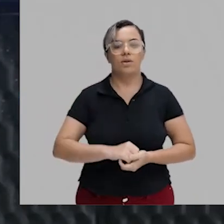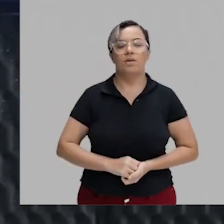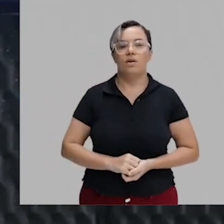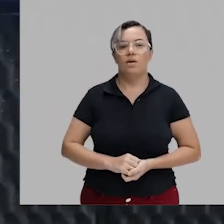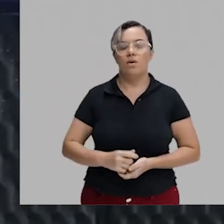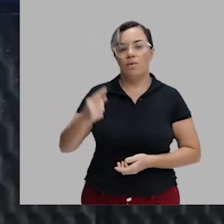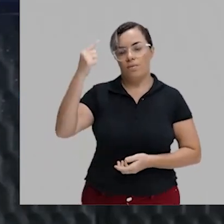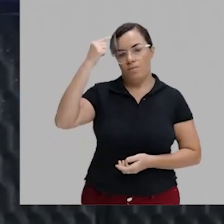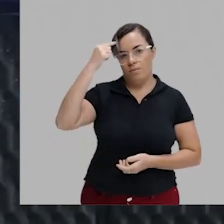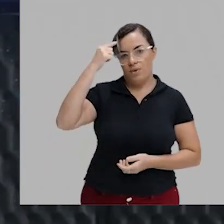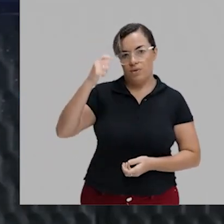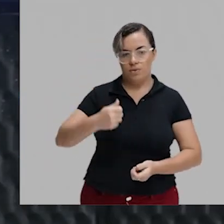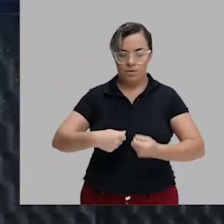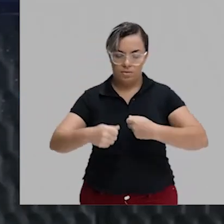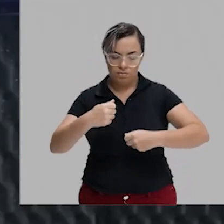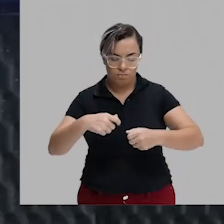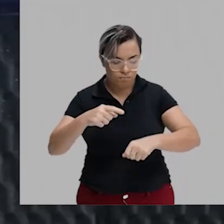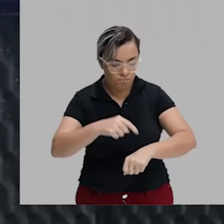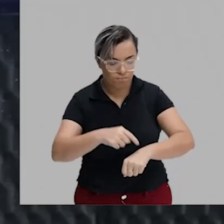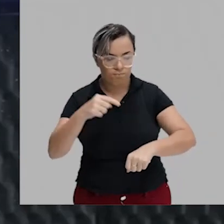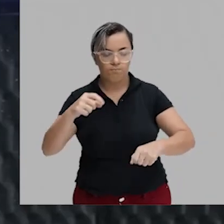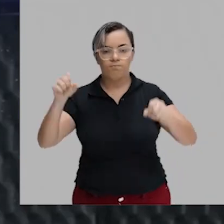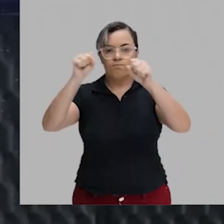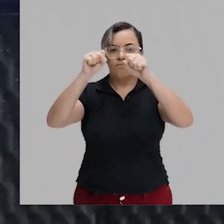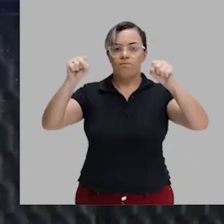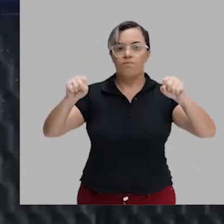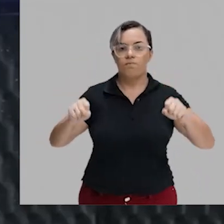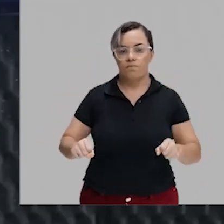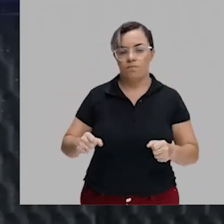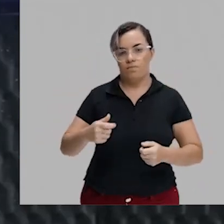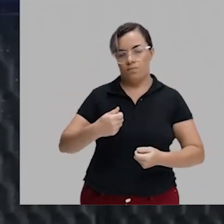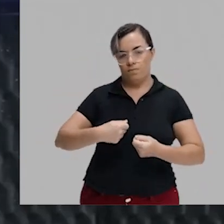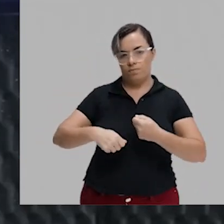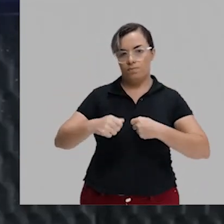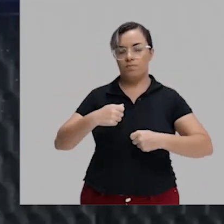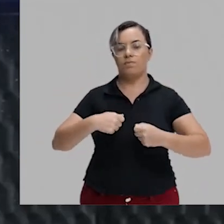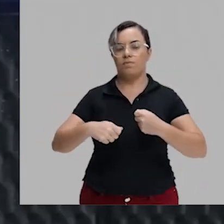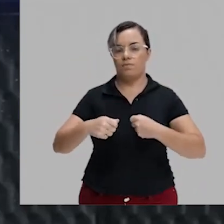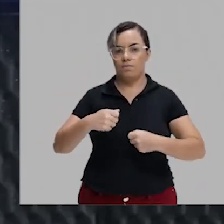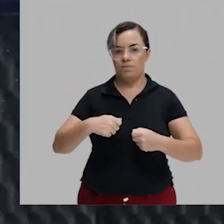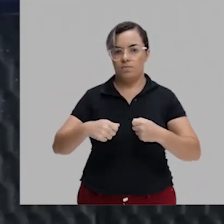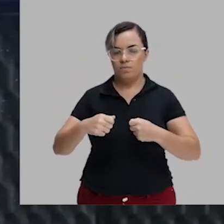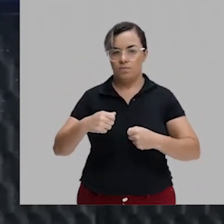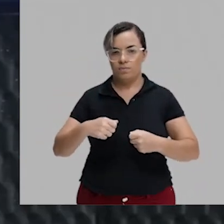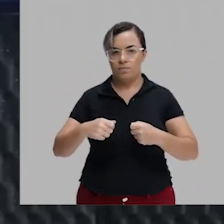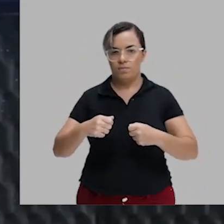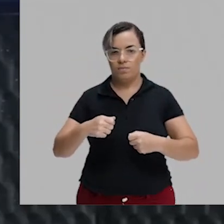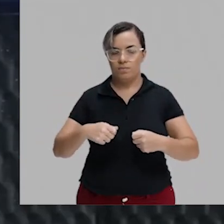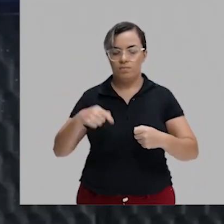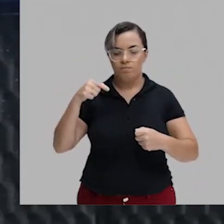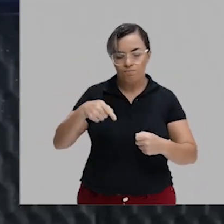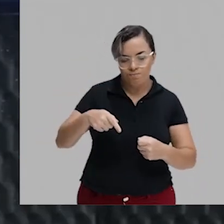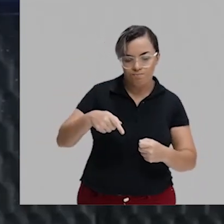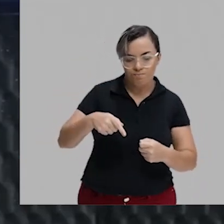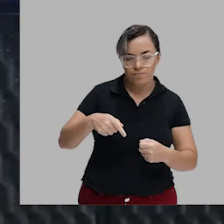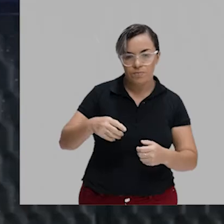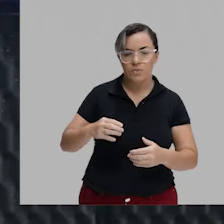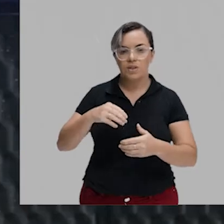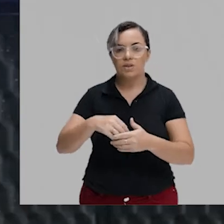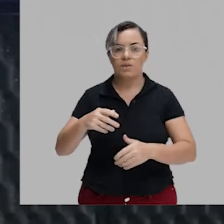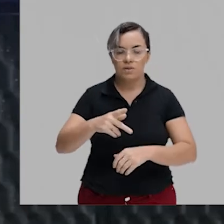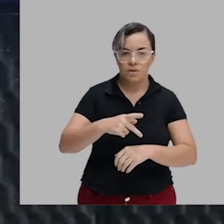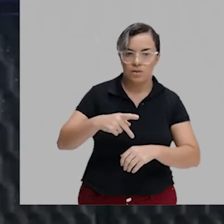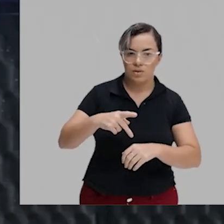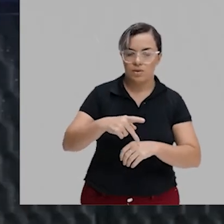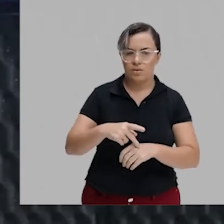econômico. No momento em que o mercantilismo vai se estabelecer, nesse momento não se pode falar